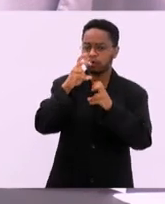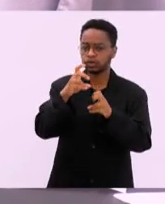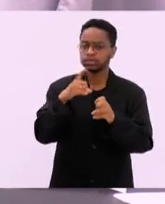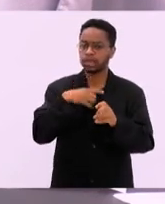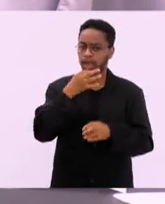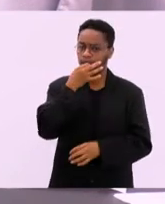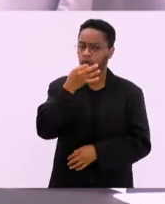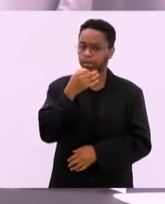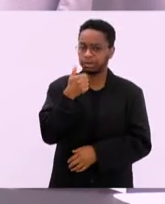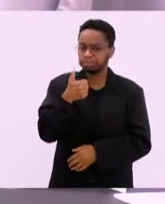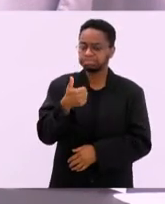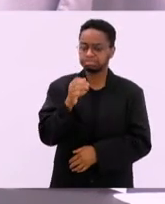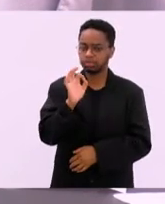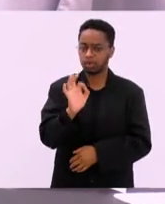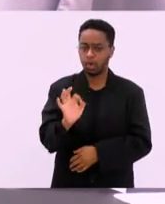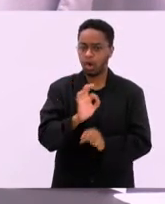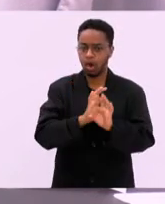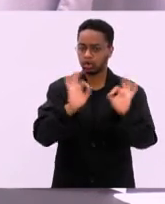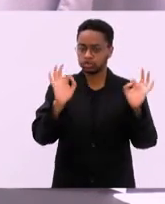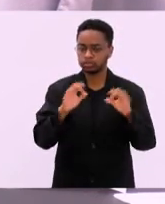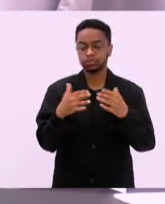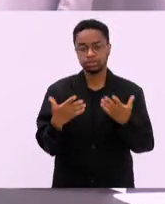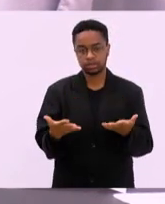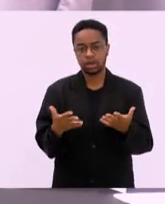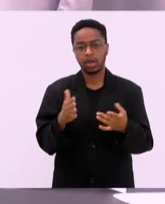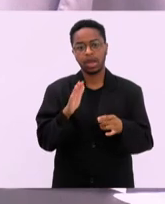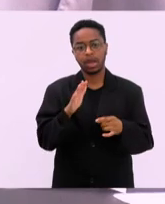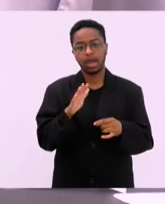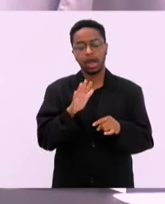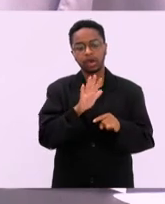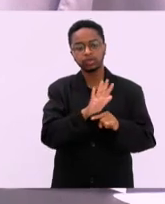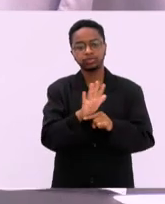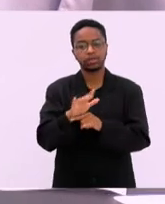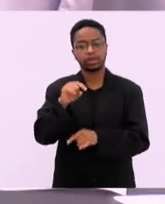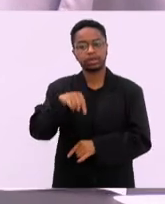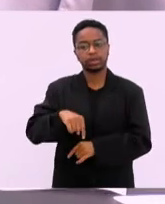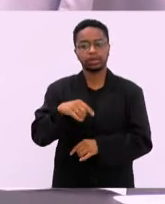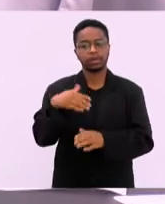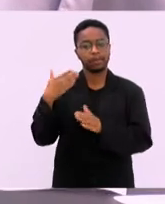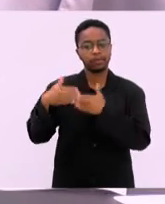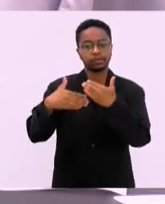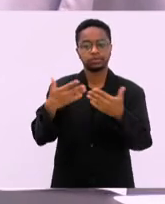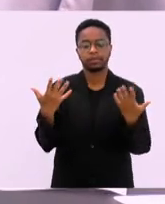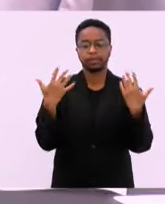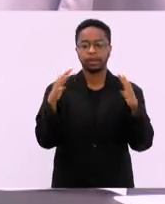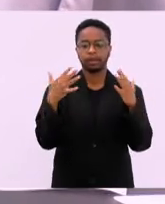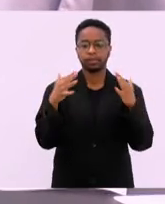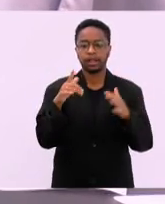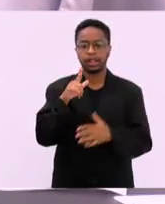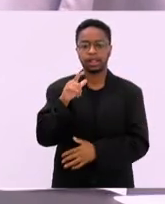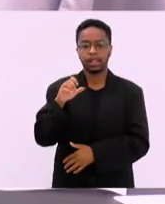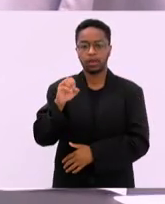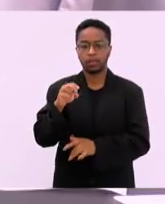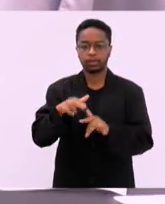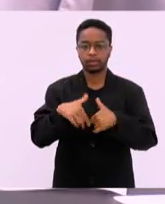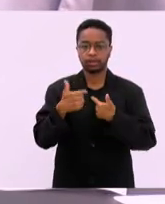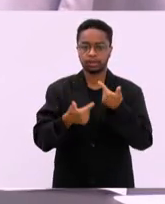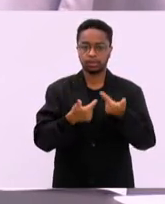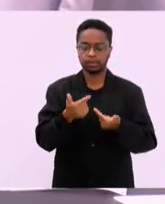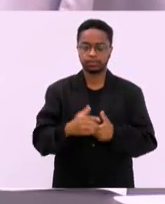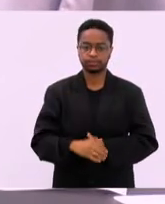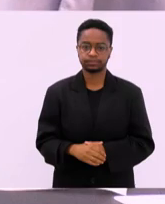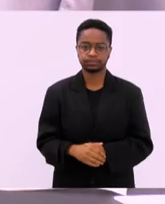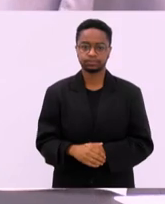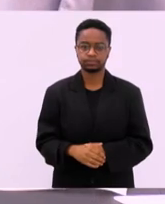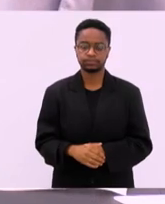argumentos bastante sólidos. Então, isso enriquece a produção aqui, só para fazer esse adendo e parabenizar o doutor Léo pelo trabalho.